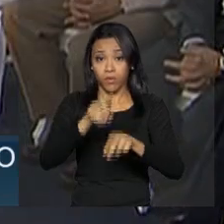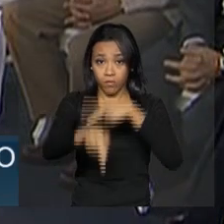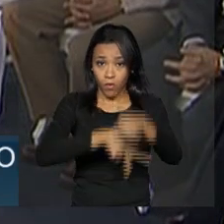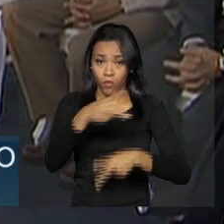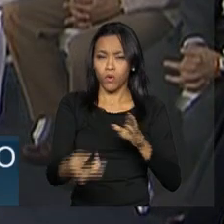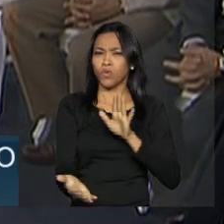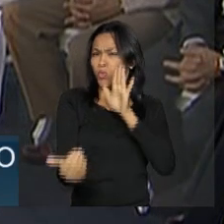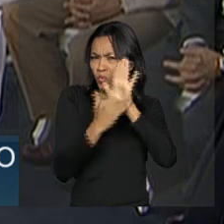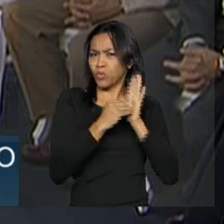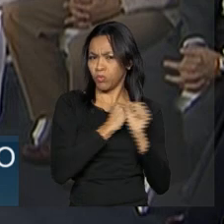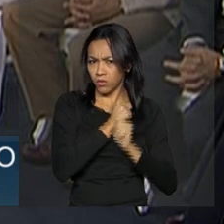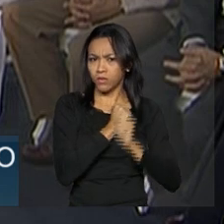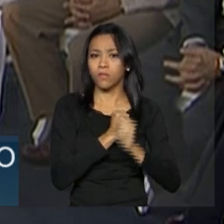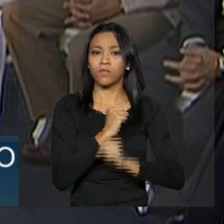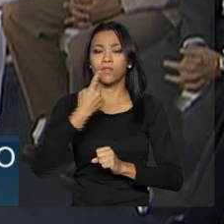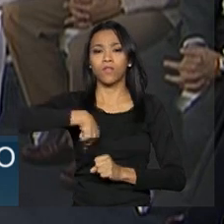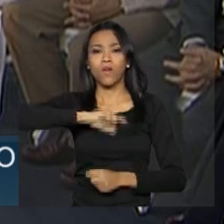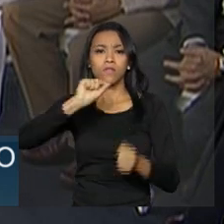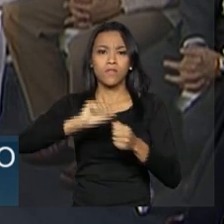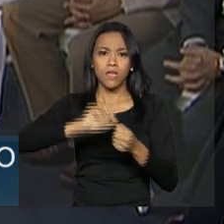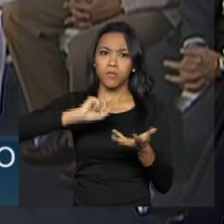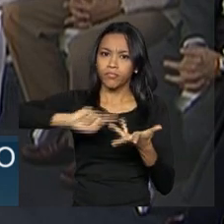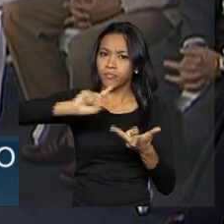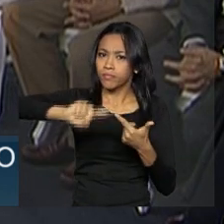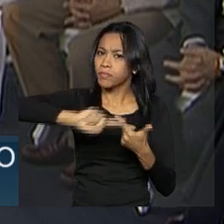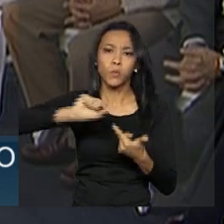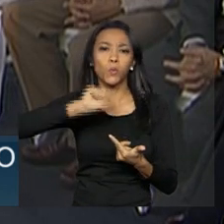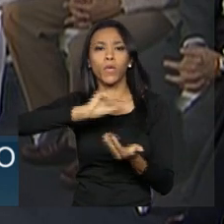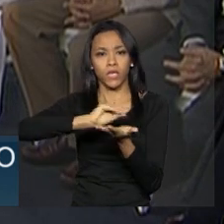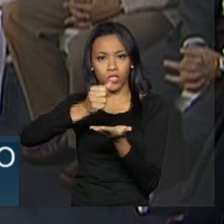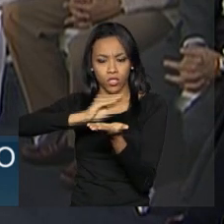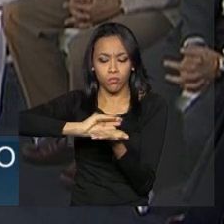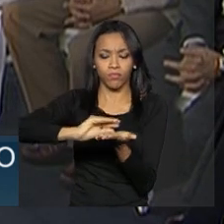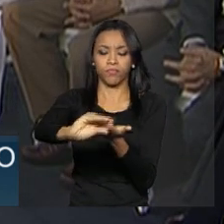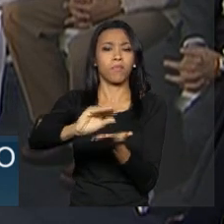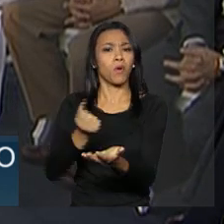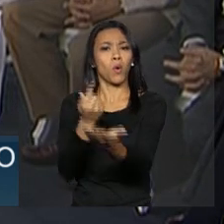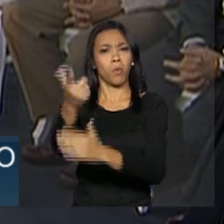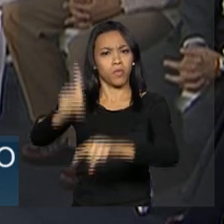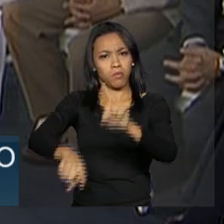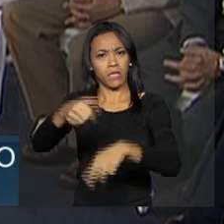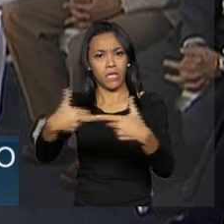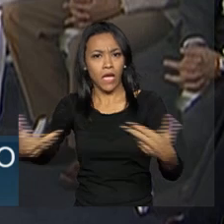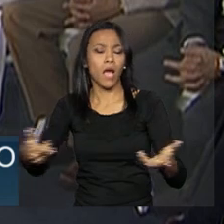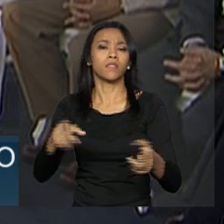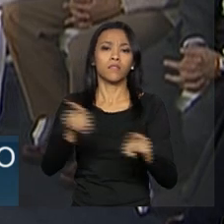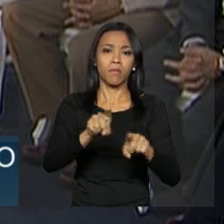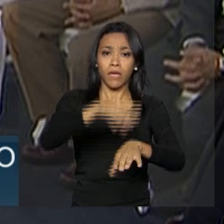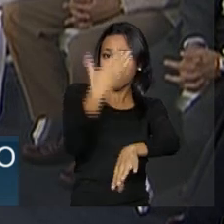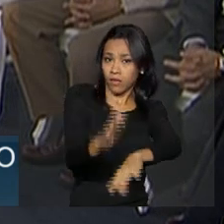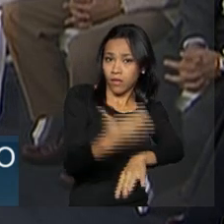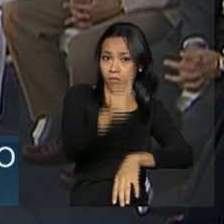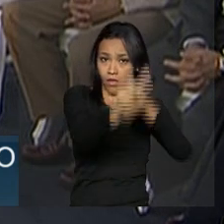anos, nós realizamos importantes investimentos em equipamentos e na formação de pessoal